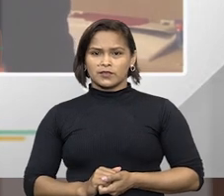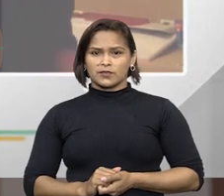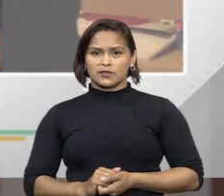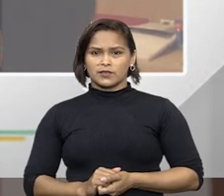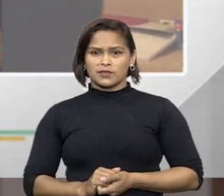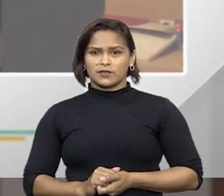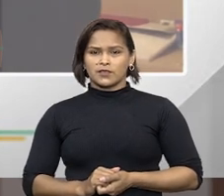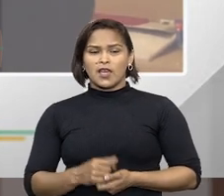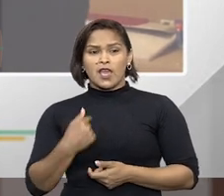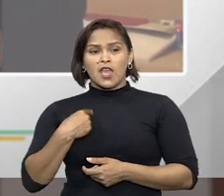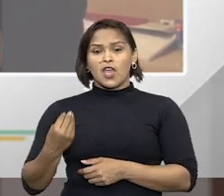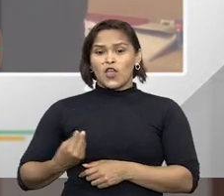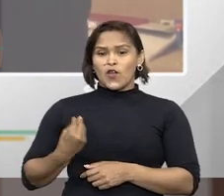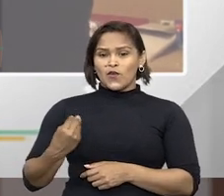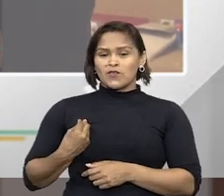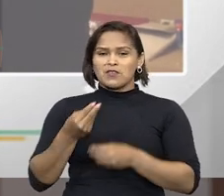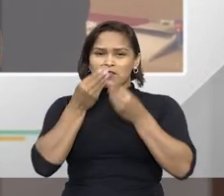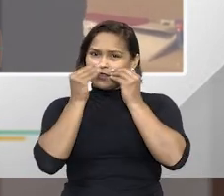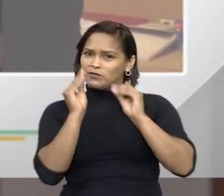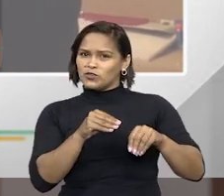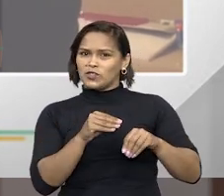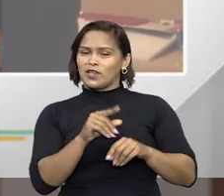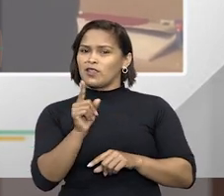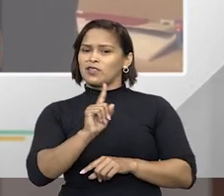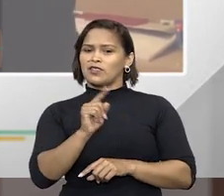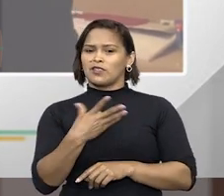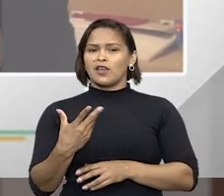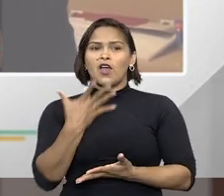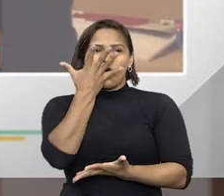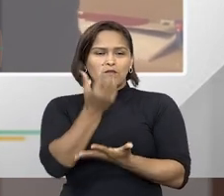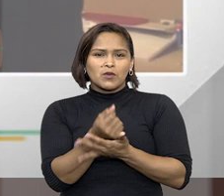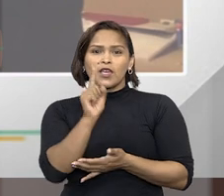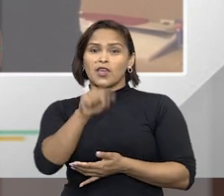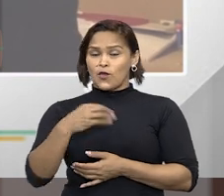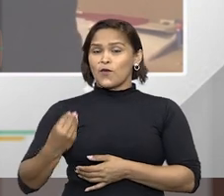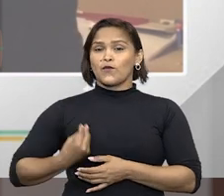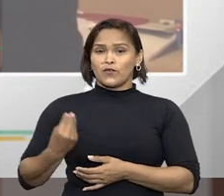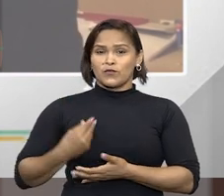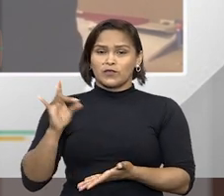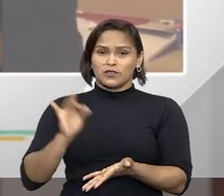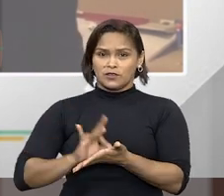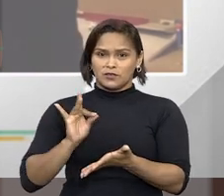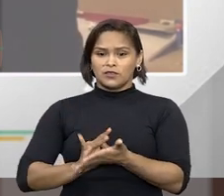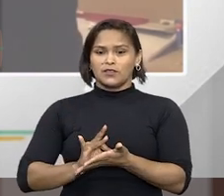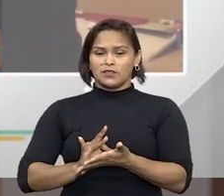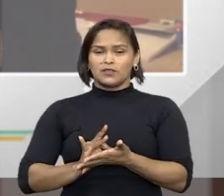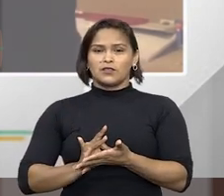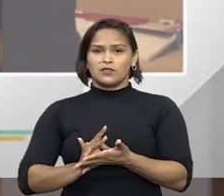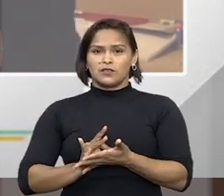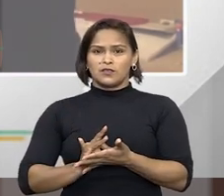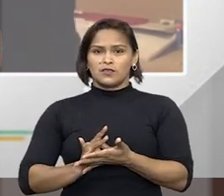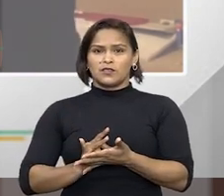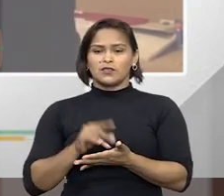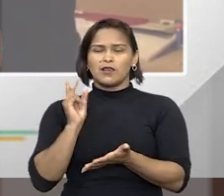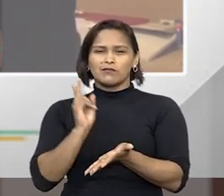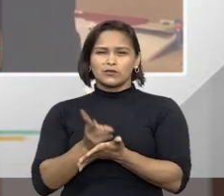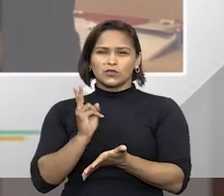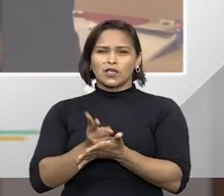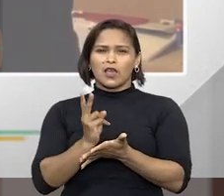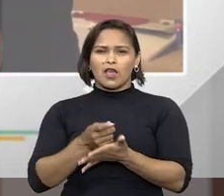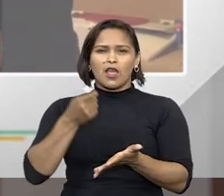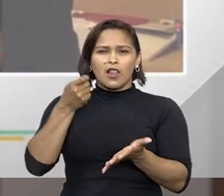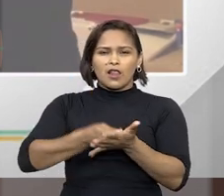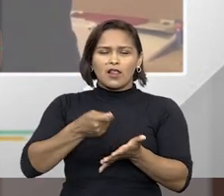eu vivi, não gastei, eu não consumi, eu vivi nessa eterna luta